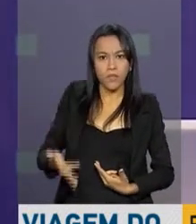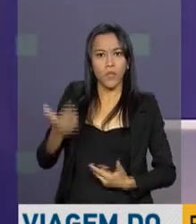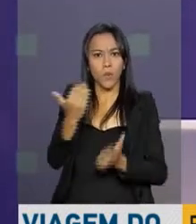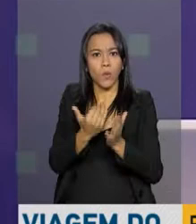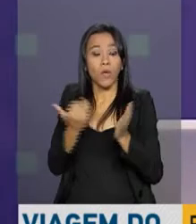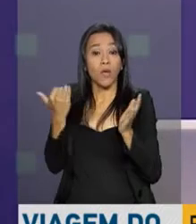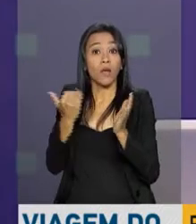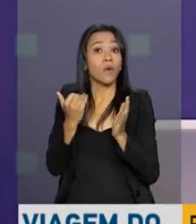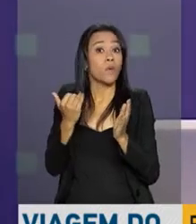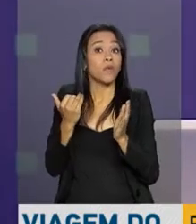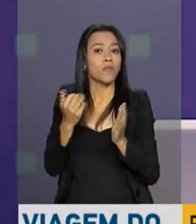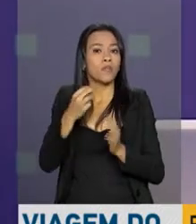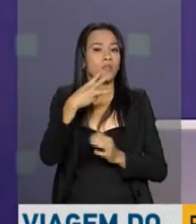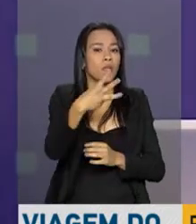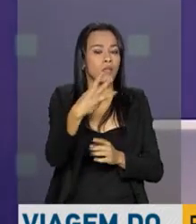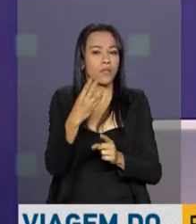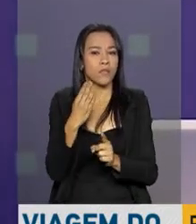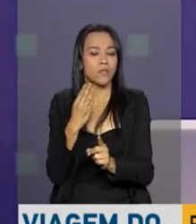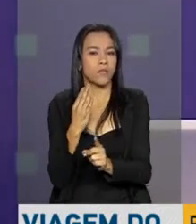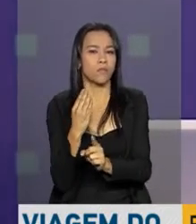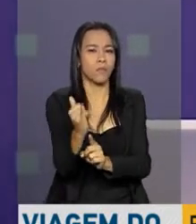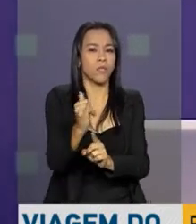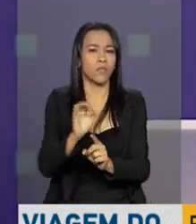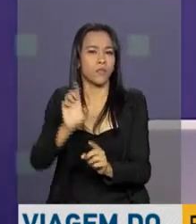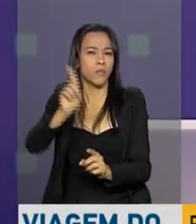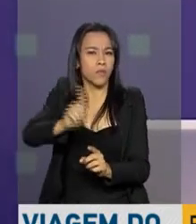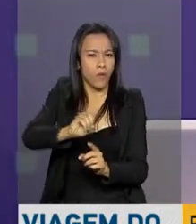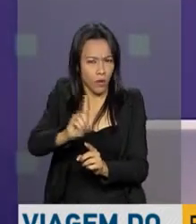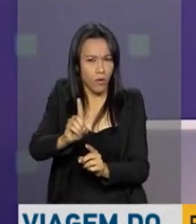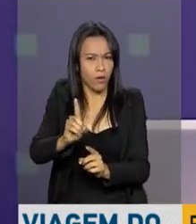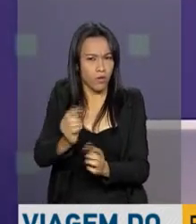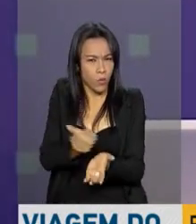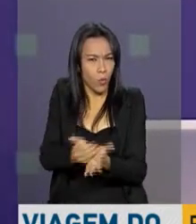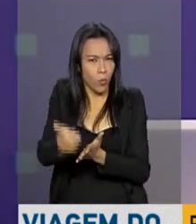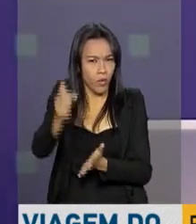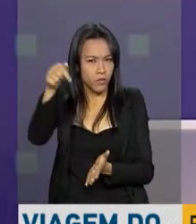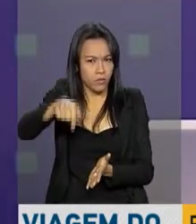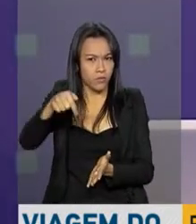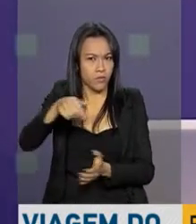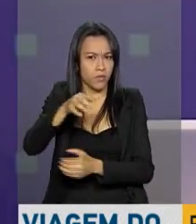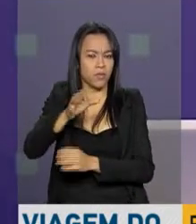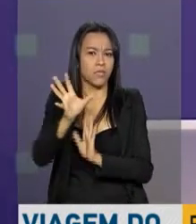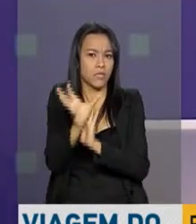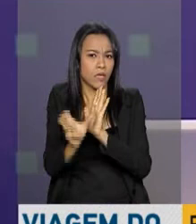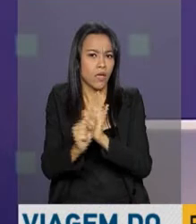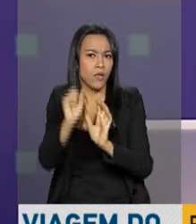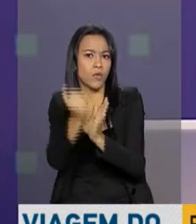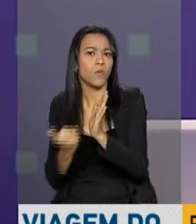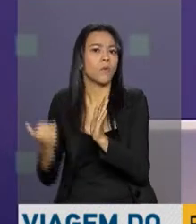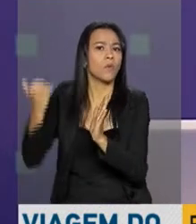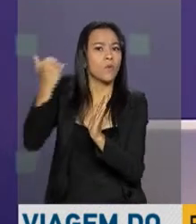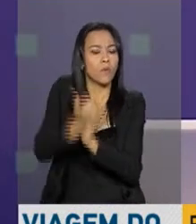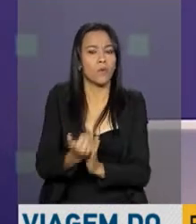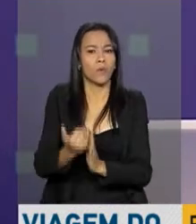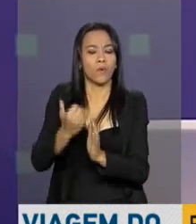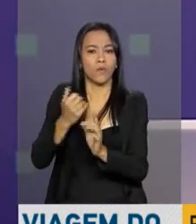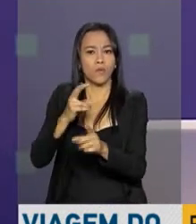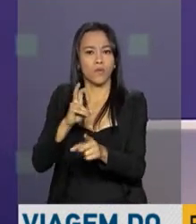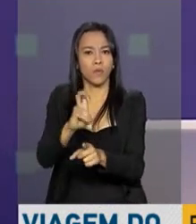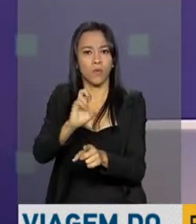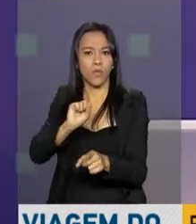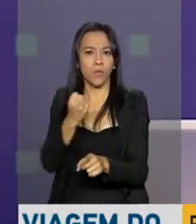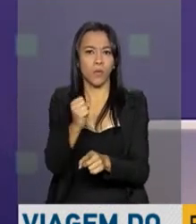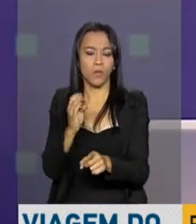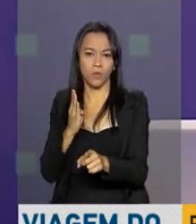de 3 bilhões de dólares no começo deste século para 58 bilhões de